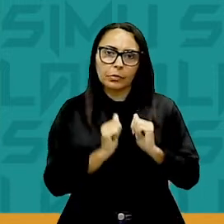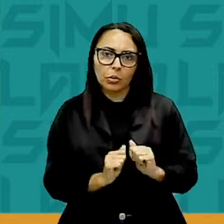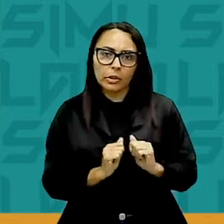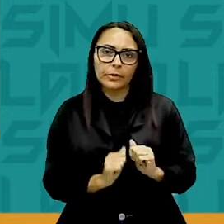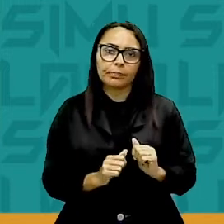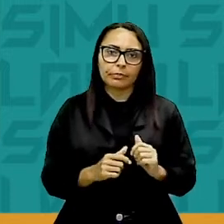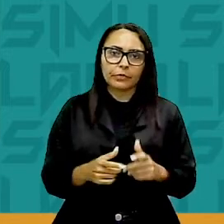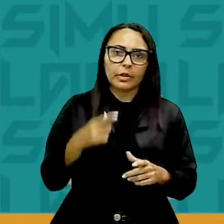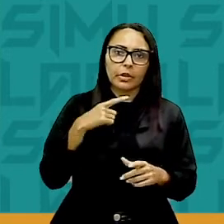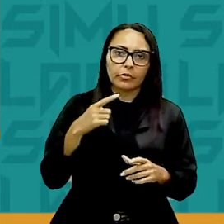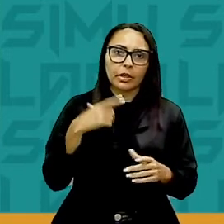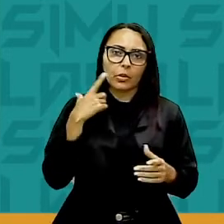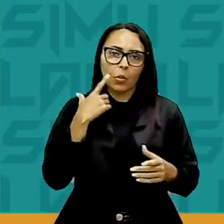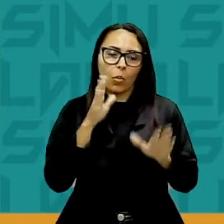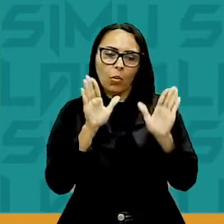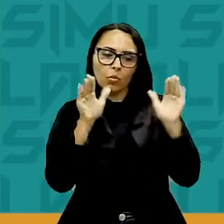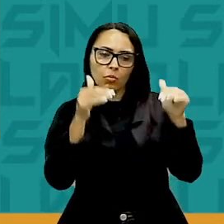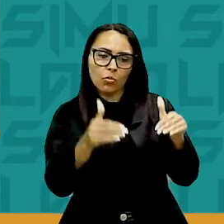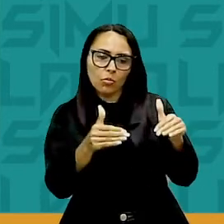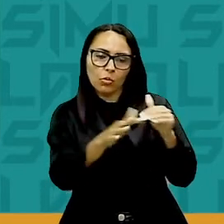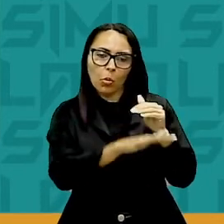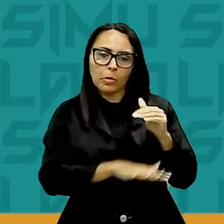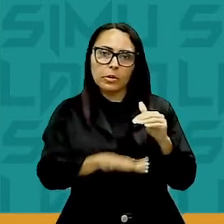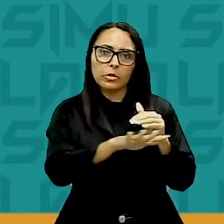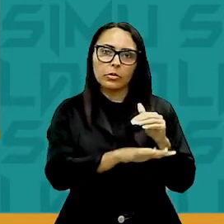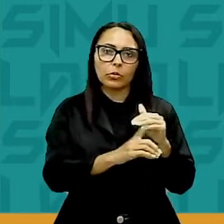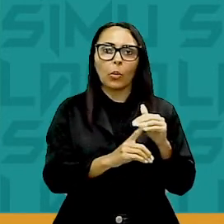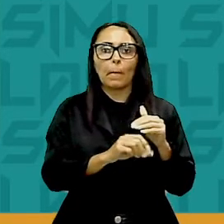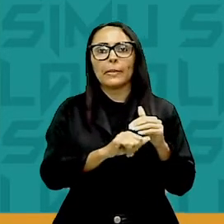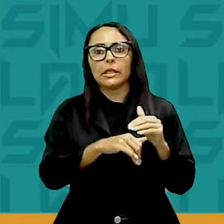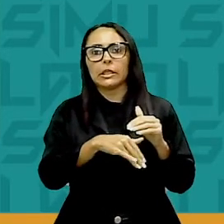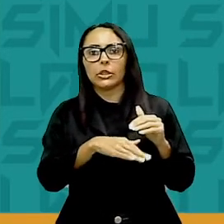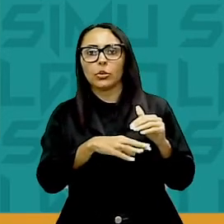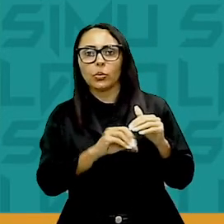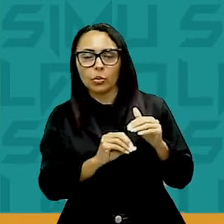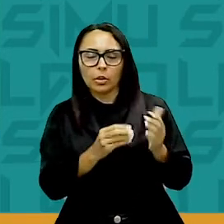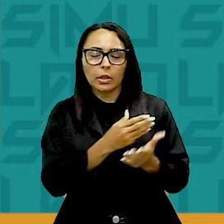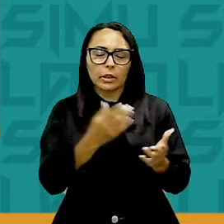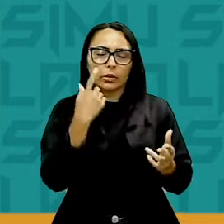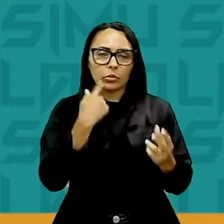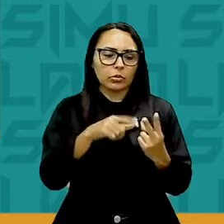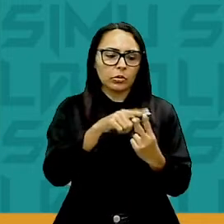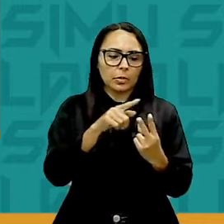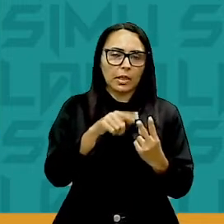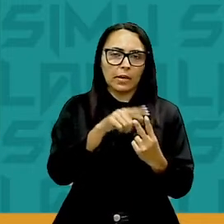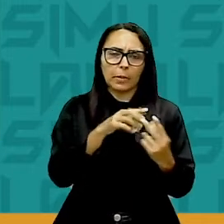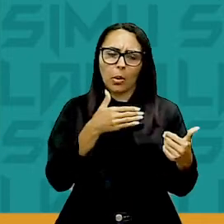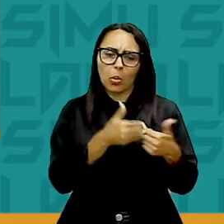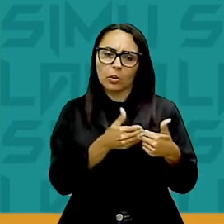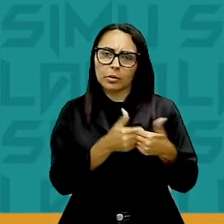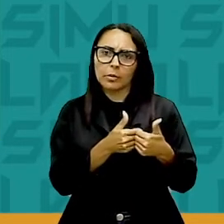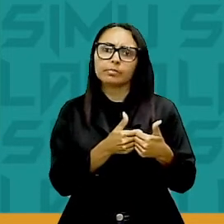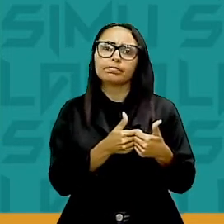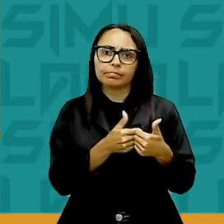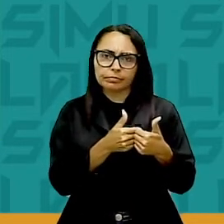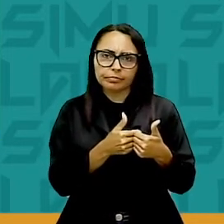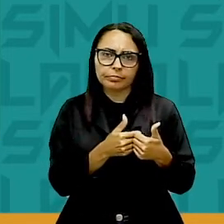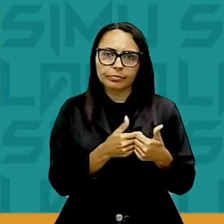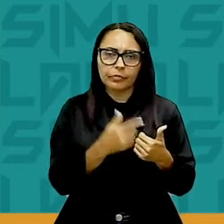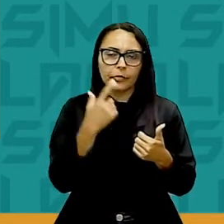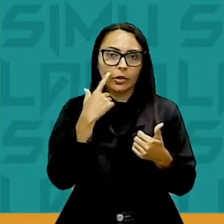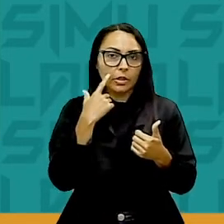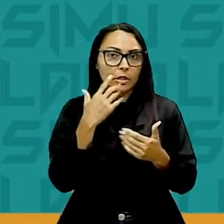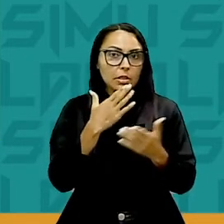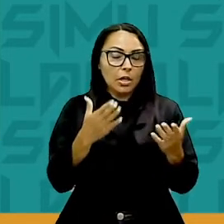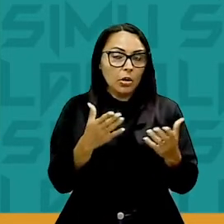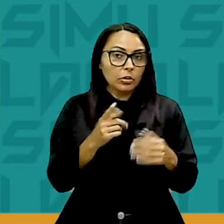tem a ver com o domínio. Certo? São duas palavras que estão ali muito próximas. Então, atenção na